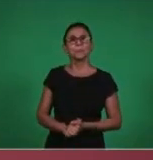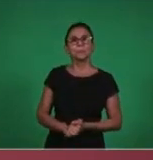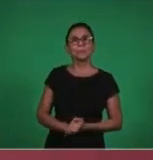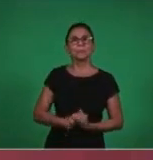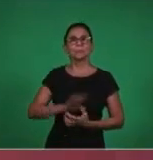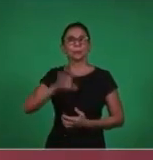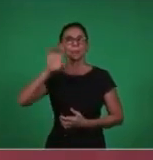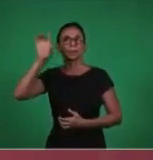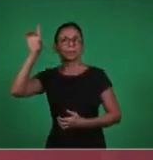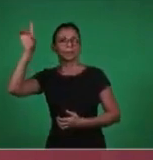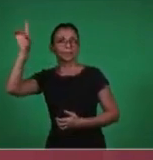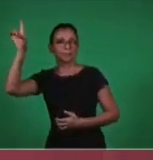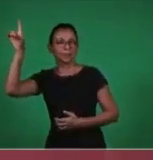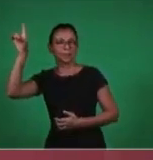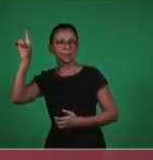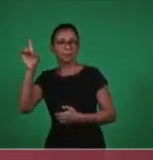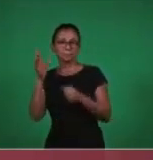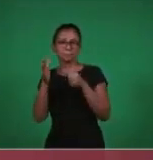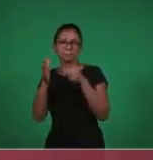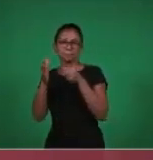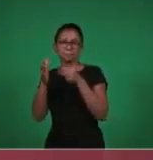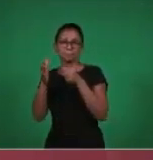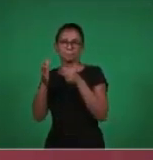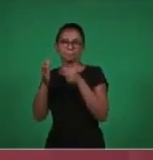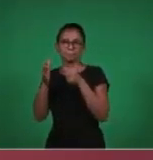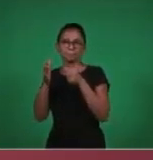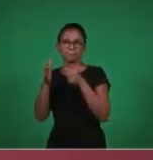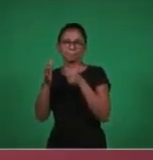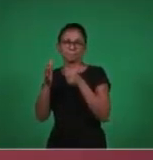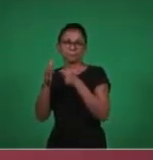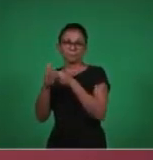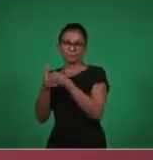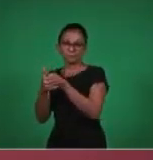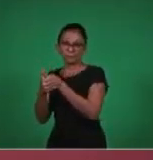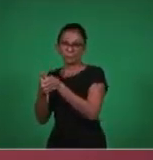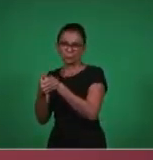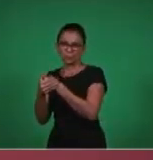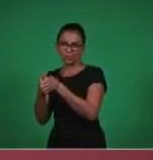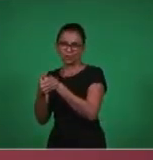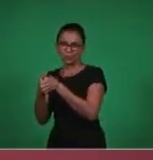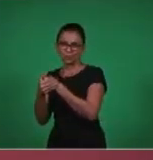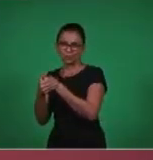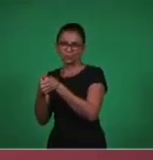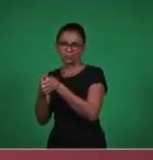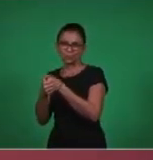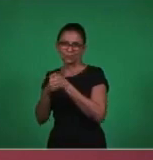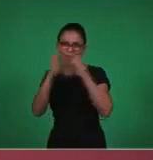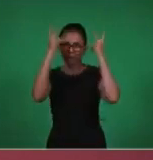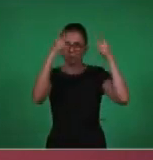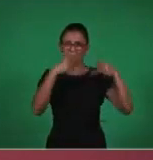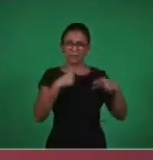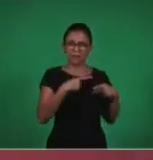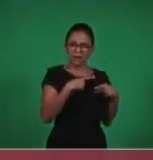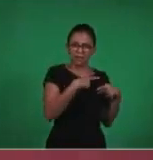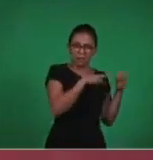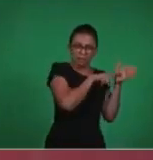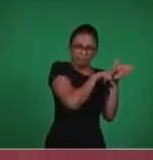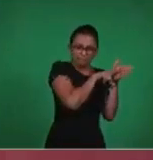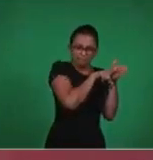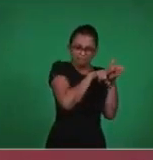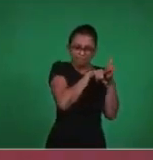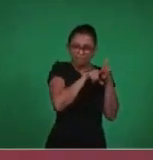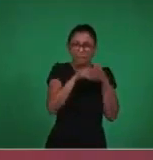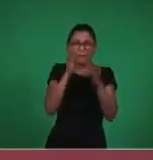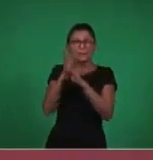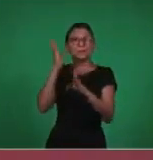deixou encoberto. E o do homem é descobrir. Então, é do homem. Aí você pergunta assim, todos